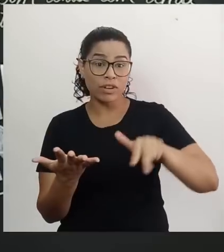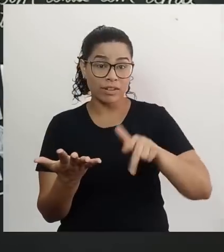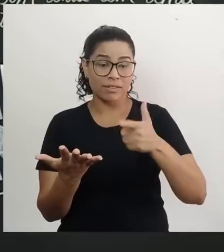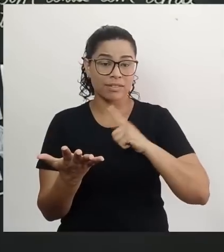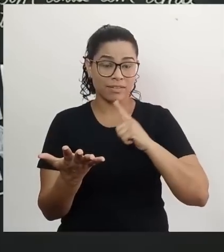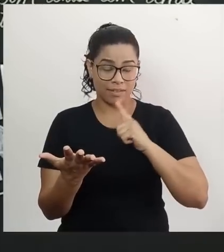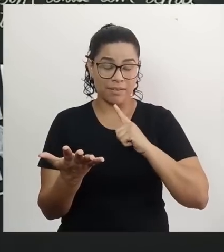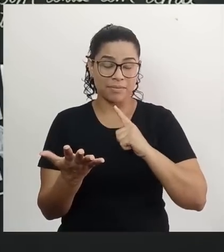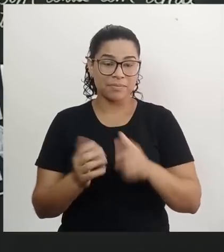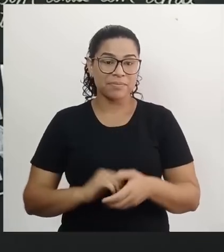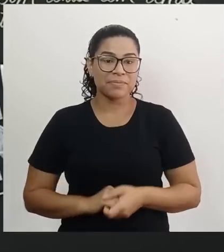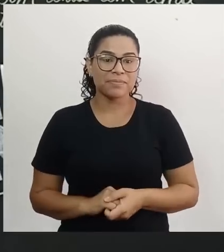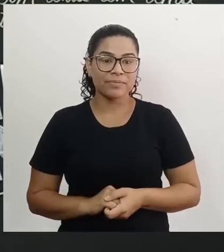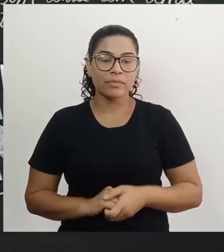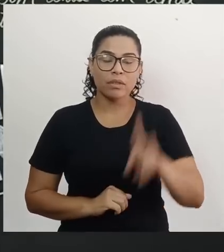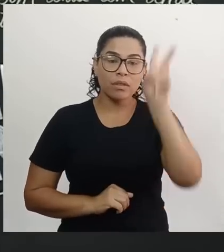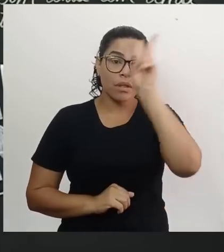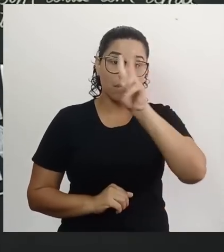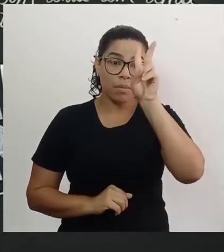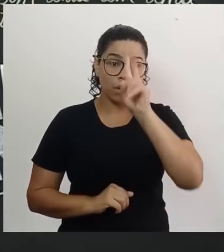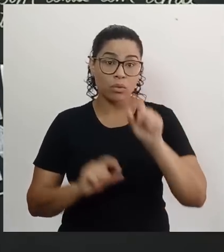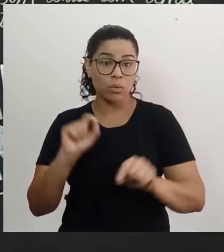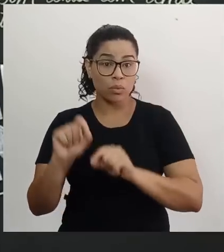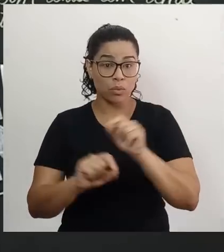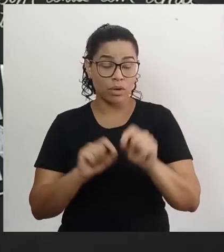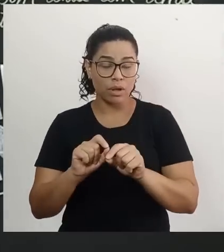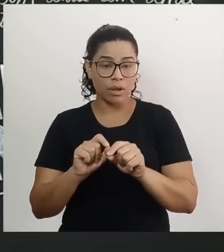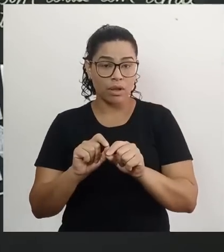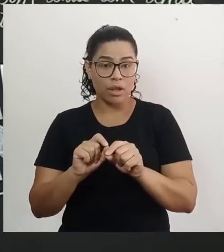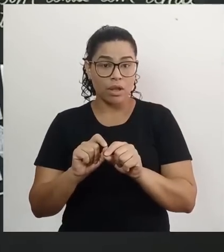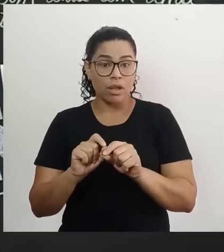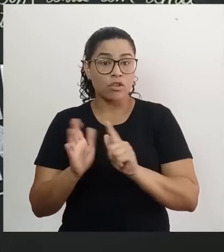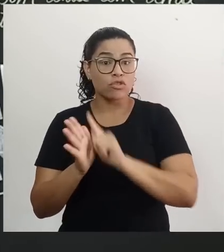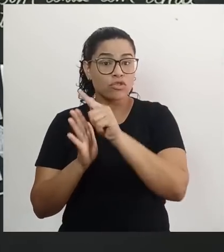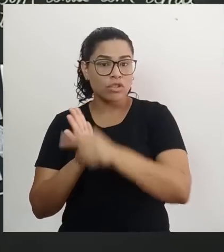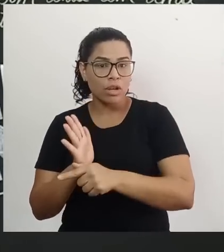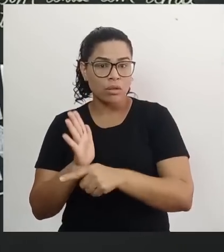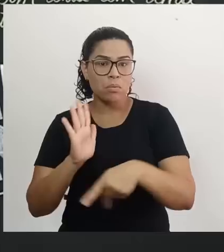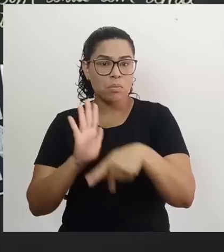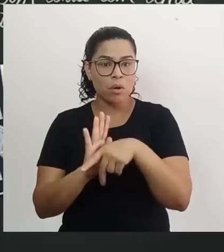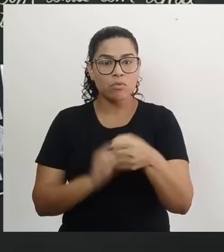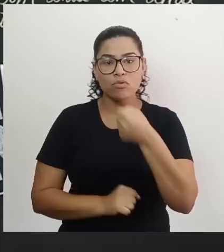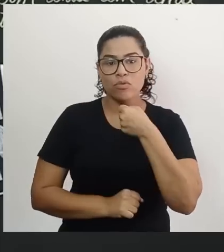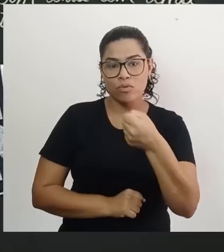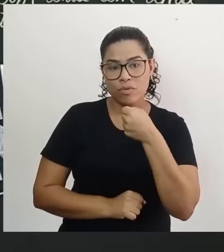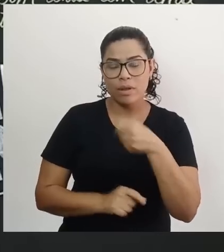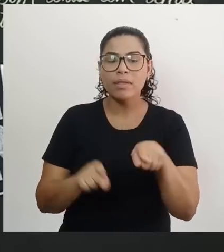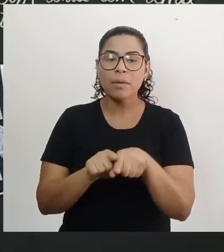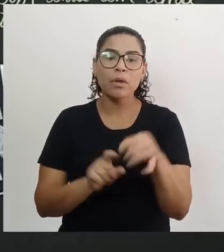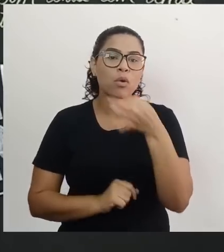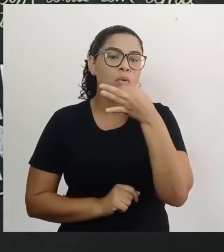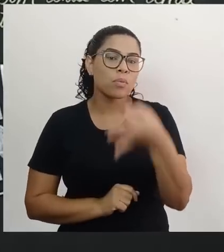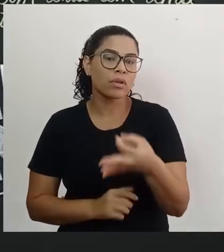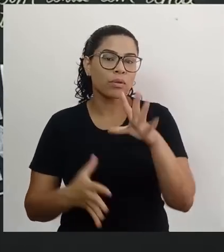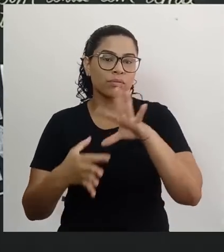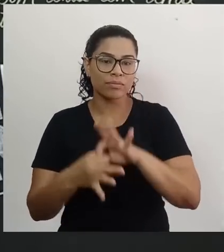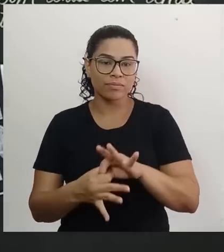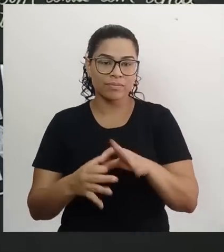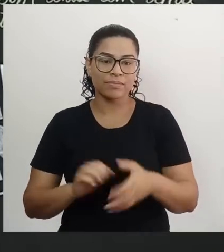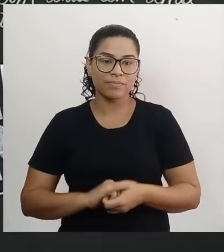do editorial. Lembrando sempre que é um gênero, então, de caráter jornalístico e também de caráter opinativo,